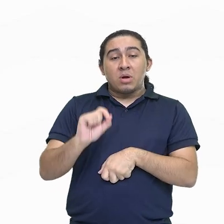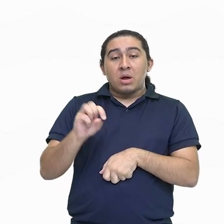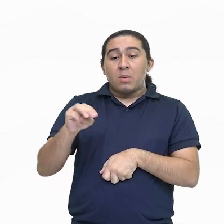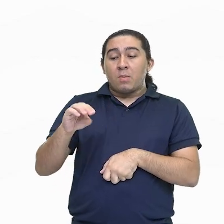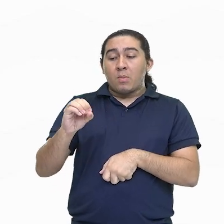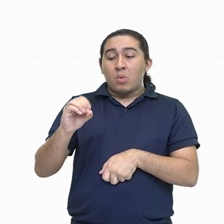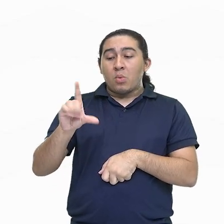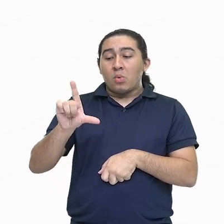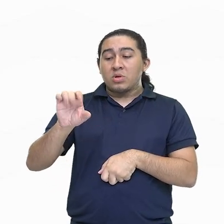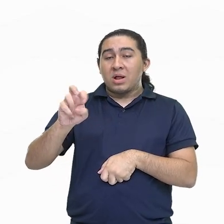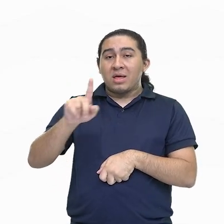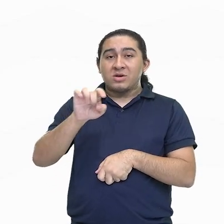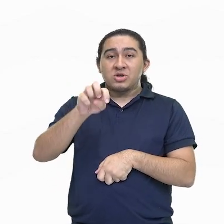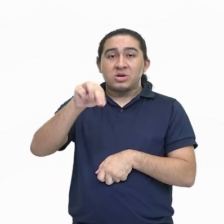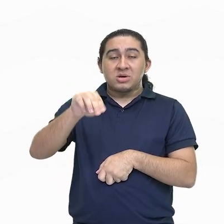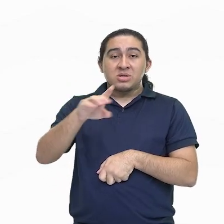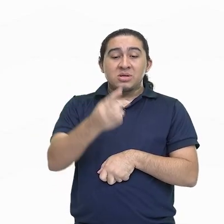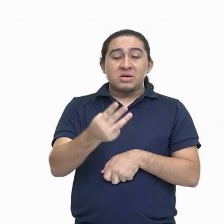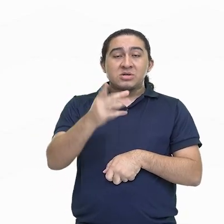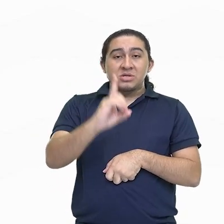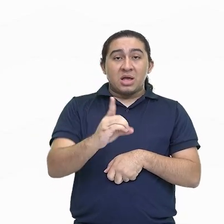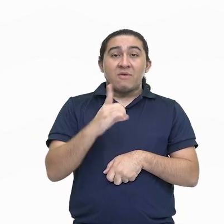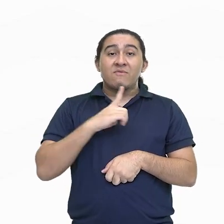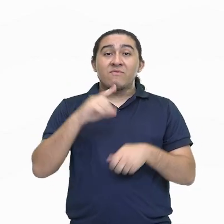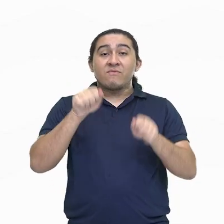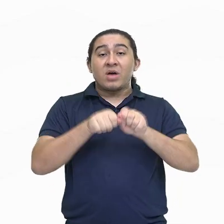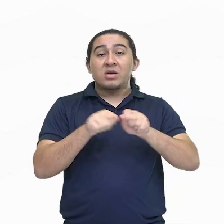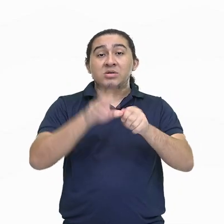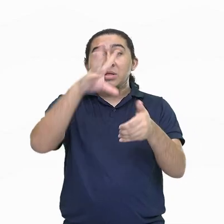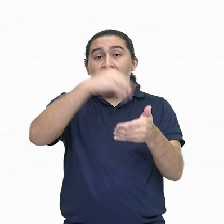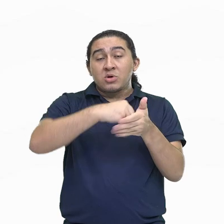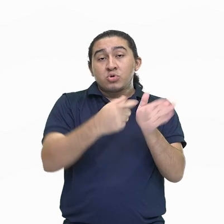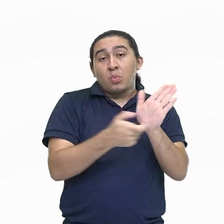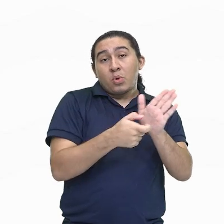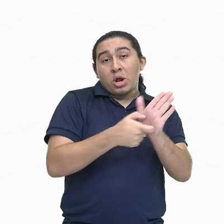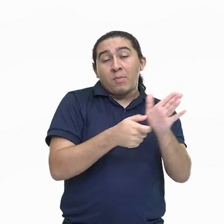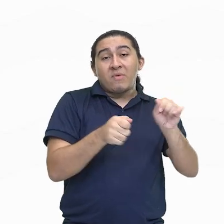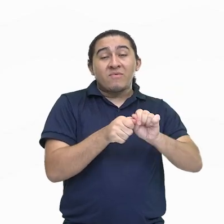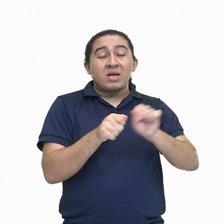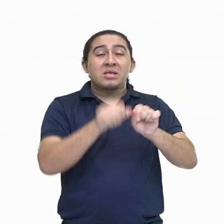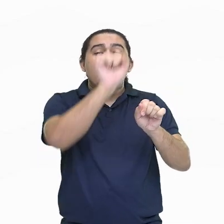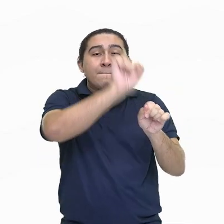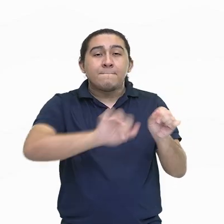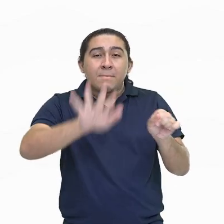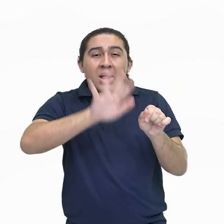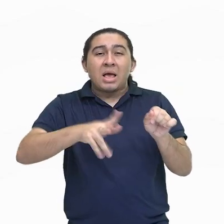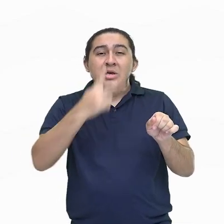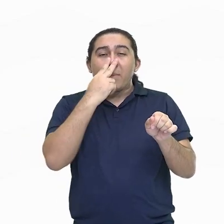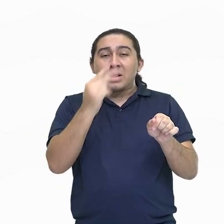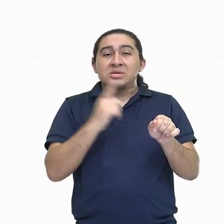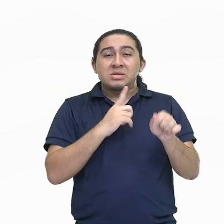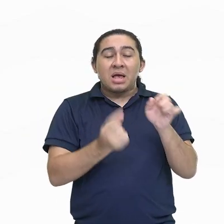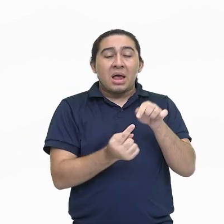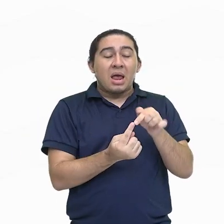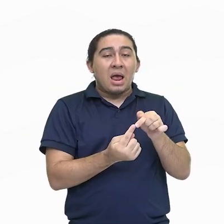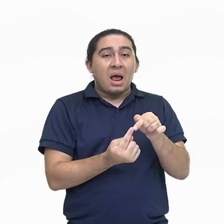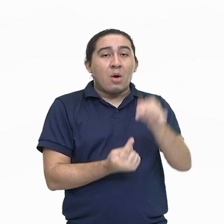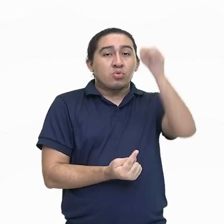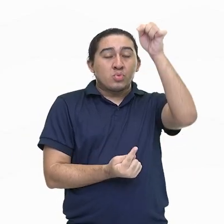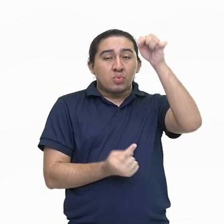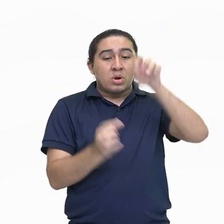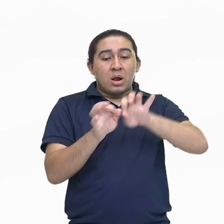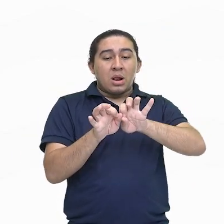é produzida por meio de softwares que criam imagens com a aparência de possuírem altura, largura